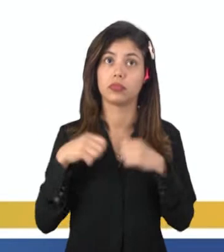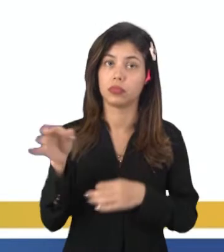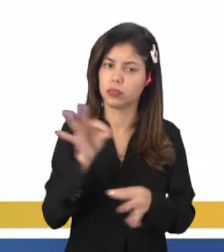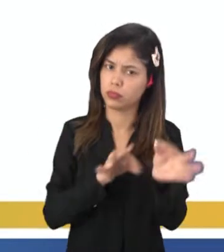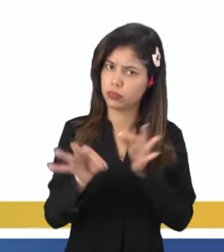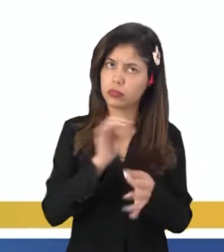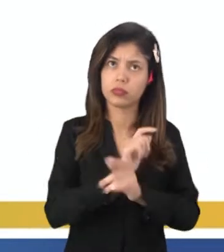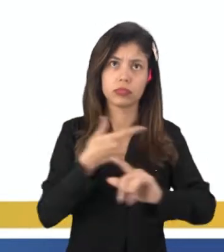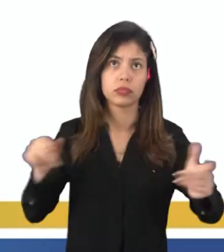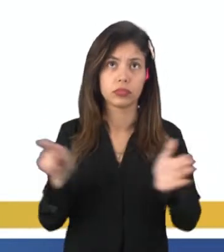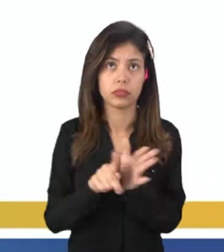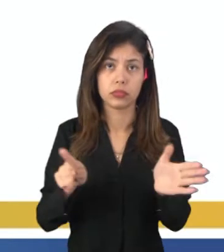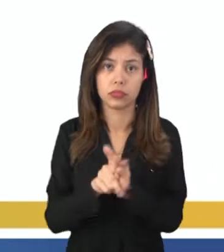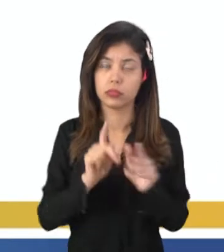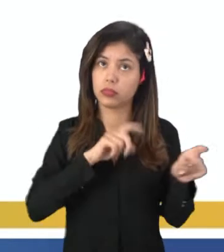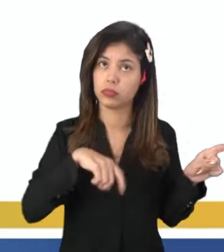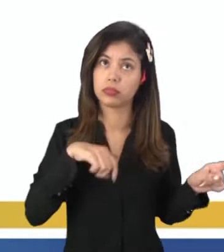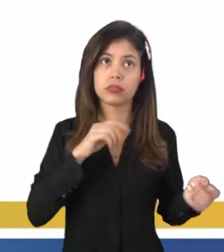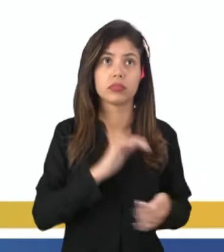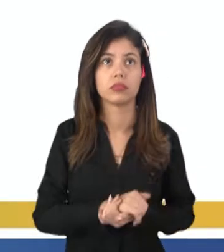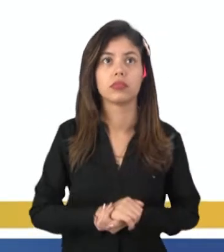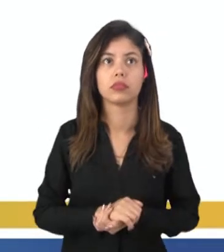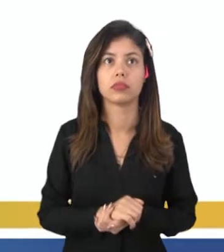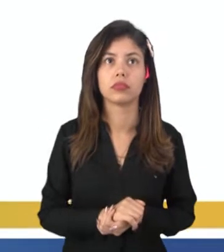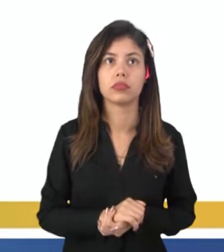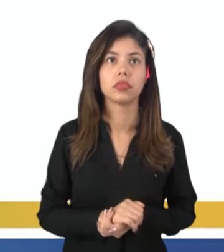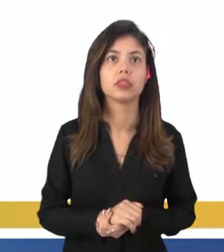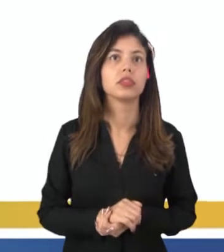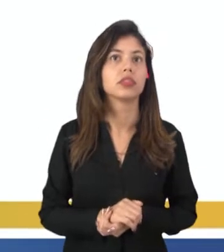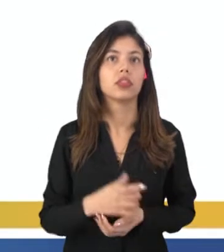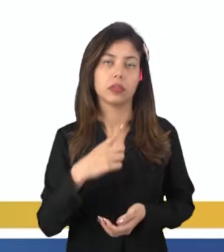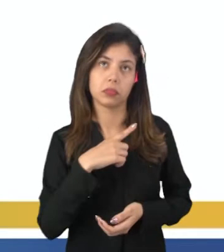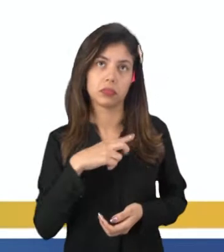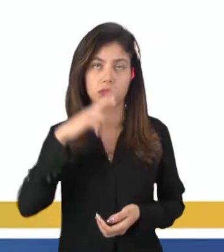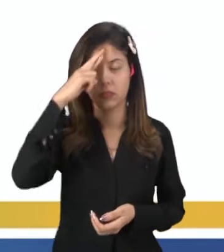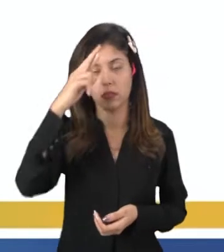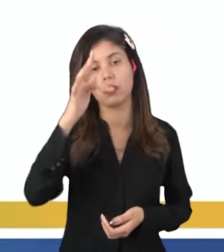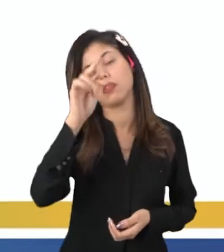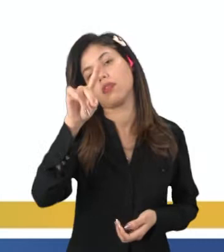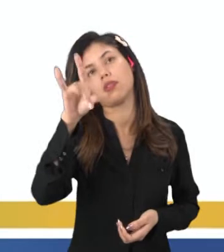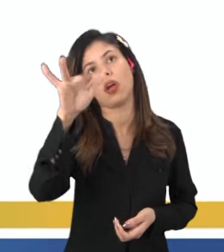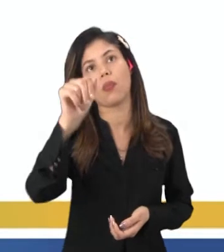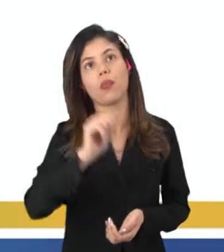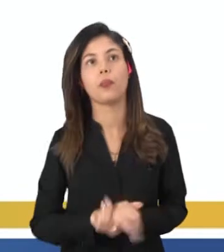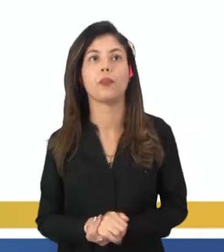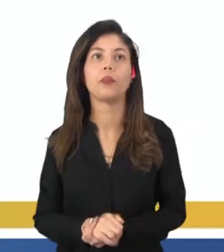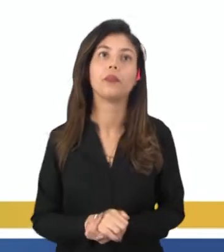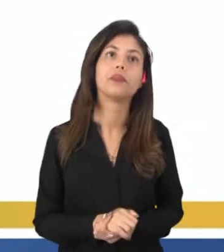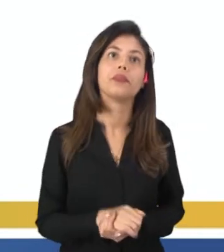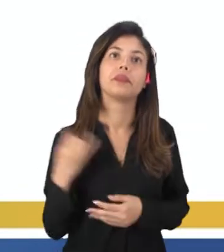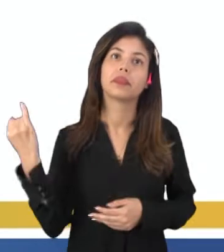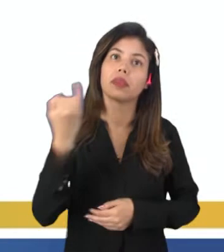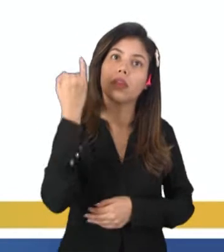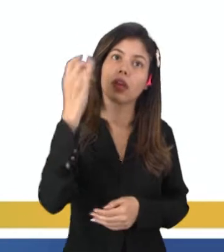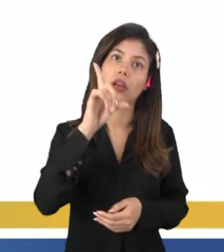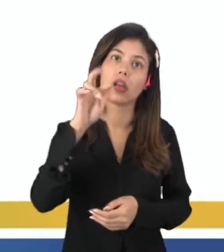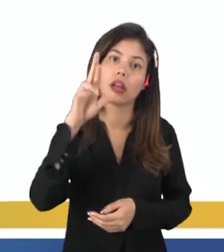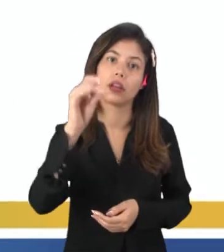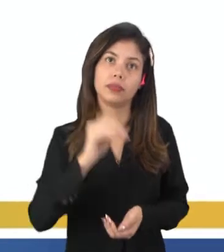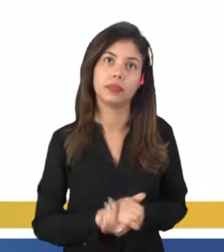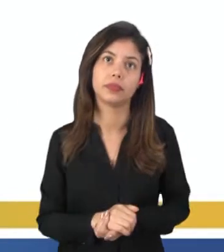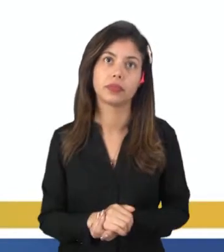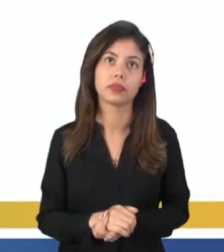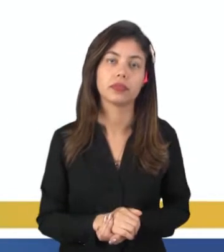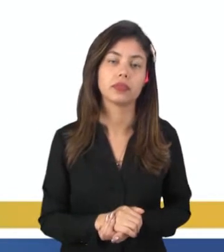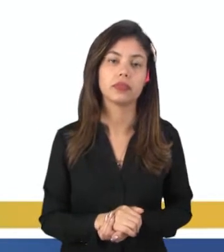controlava as grandes propriedades agrícolas, né? Era da nobreza que provinha os senhores feudais e os principais membros do clero, tá? O